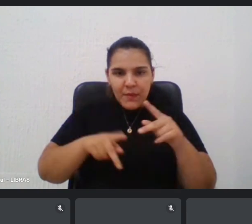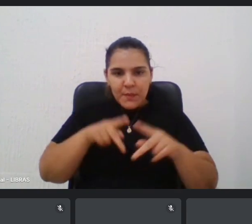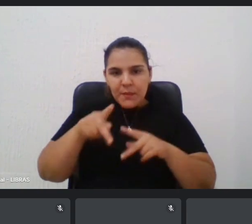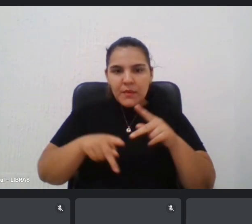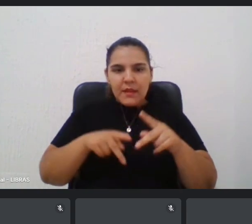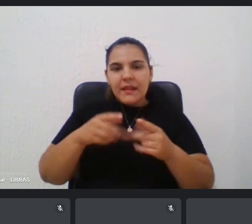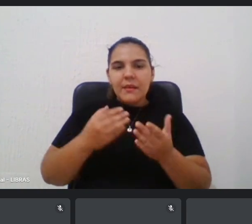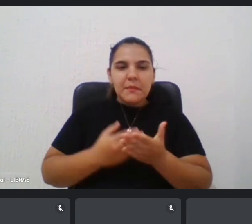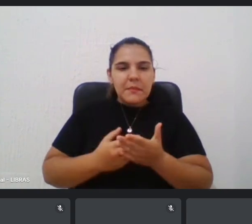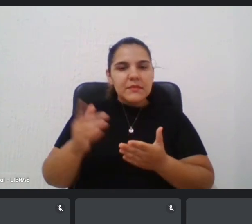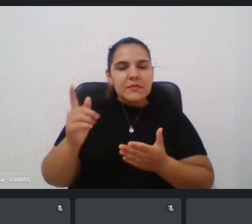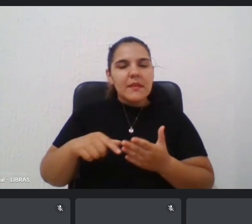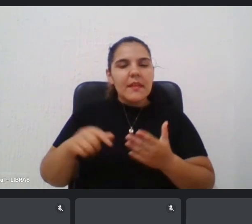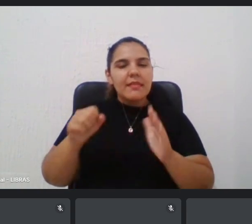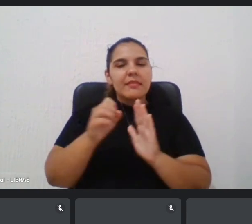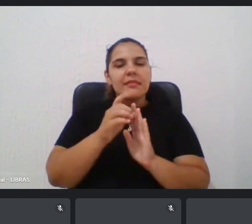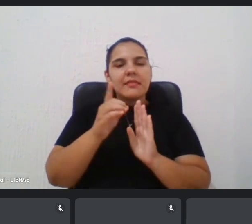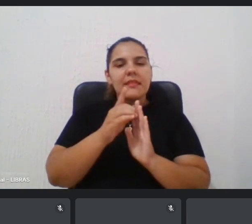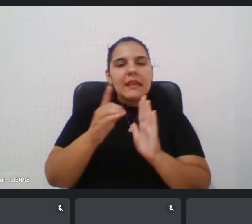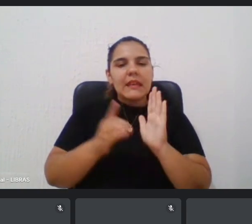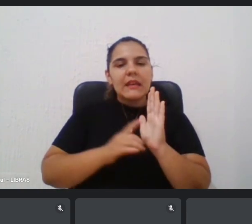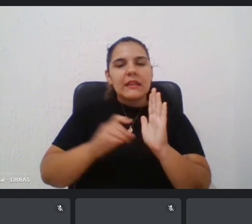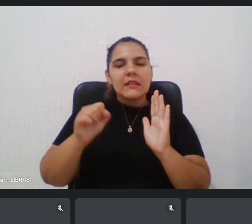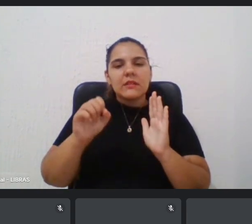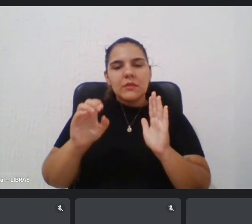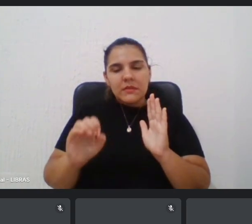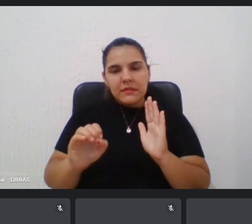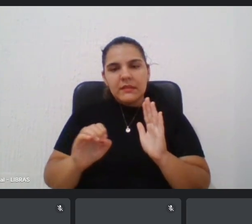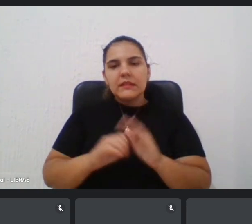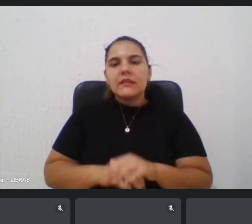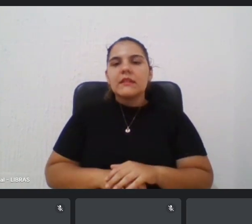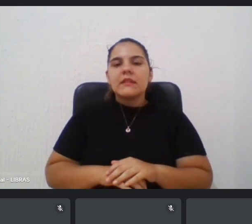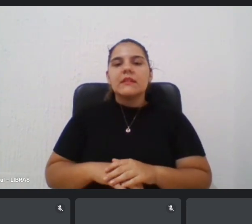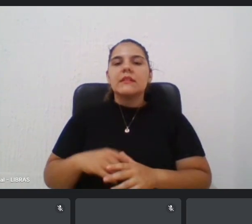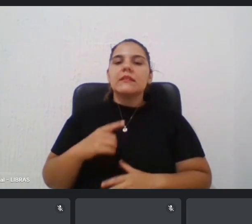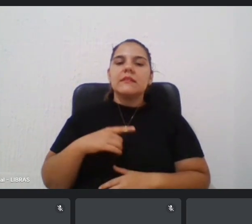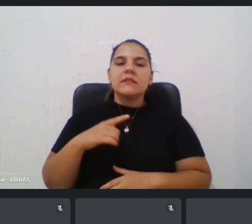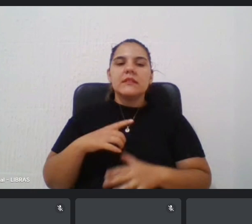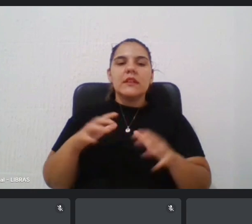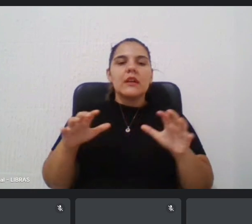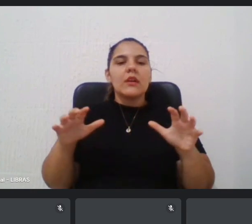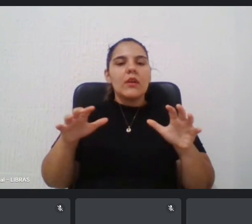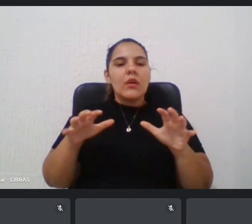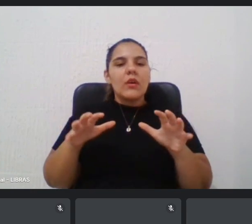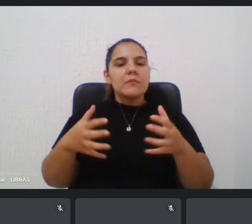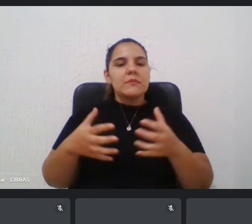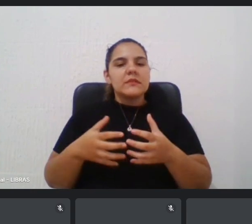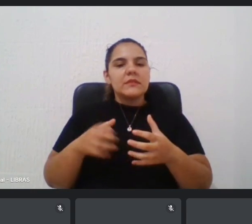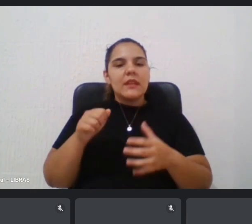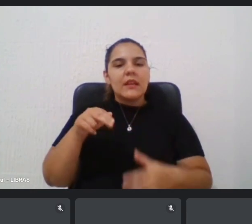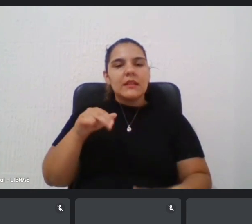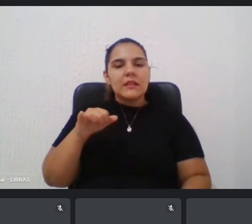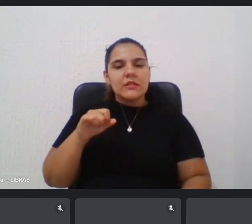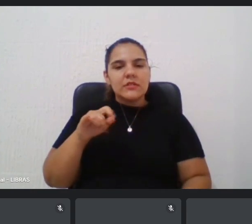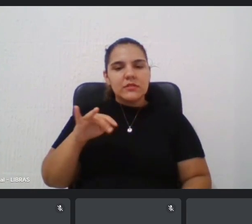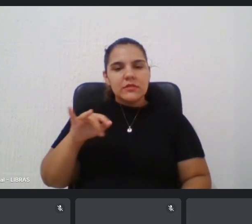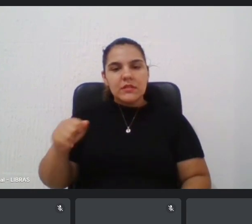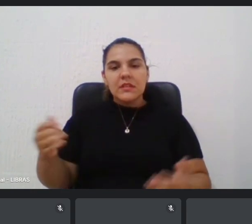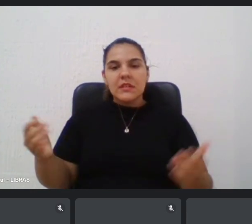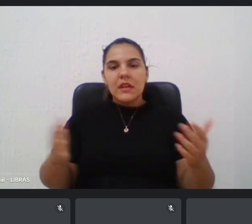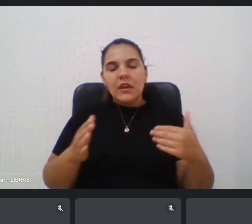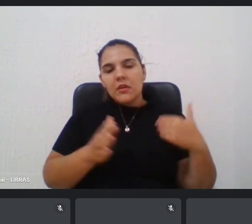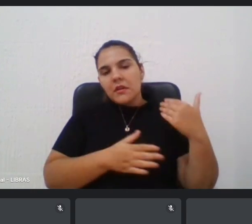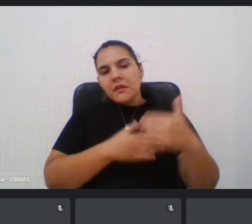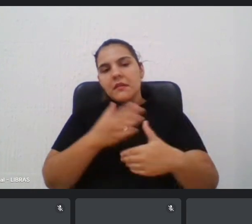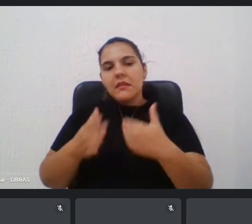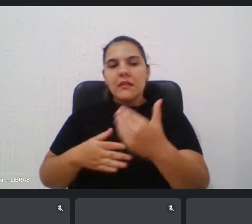80, que era a antiga Comissão de Amnistia, que vai virar Centro de Direitos Humanos, que hoje é a DHNet, que é a pós